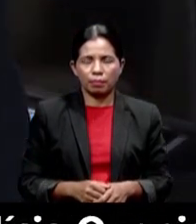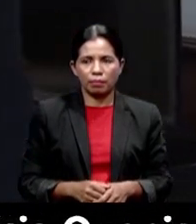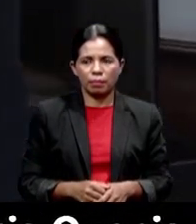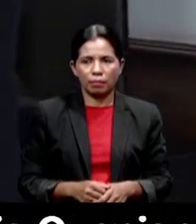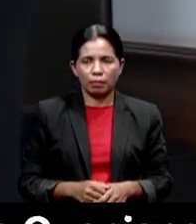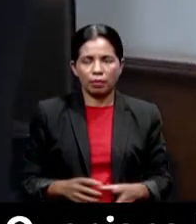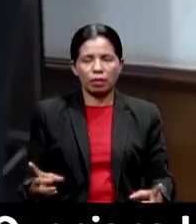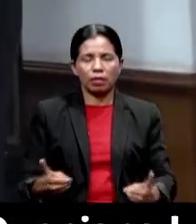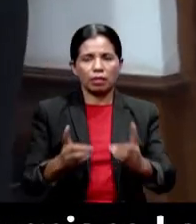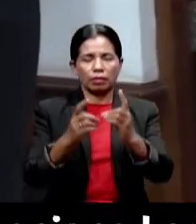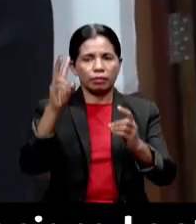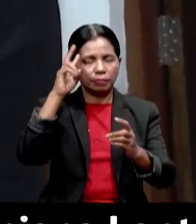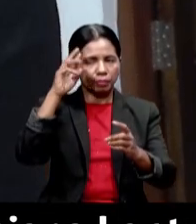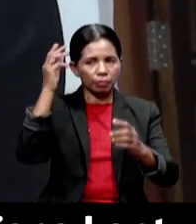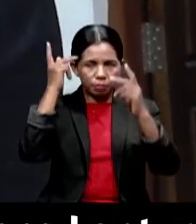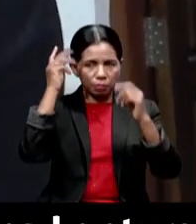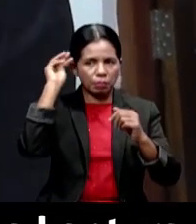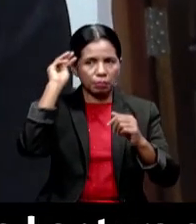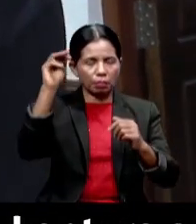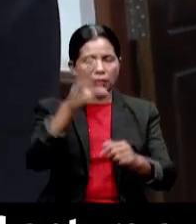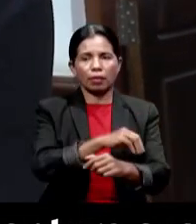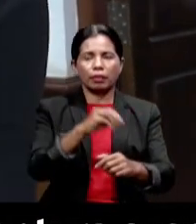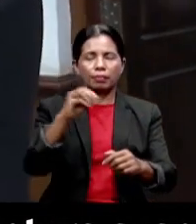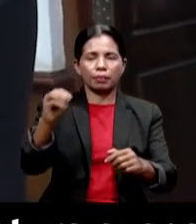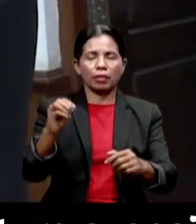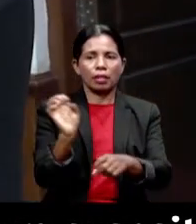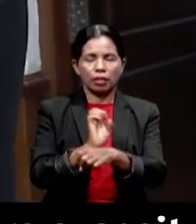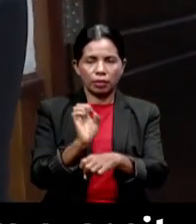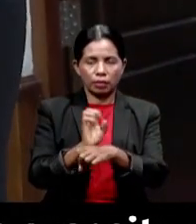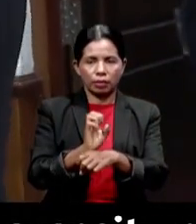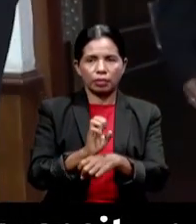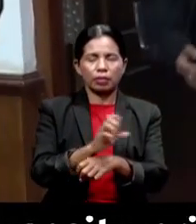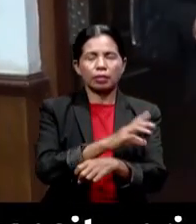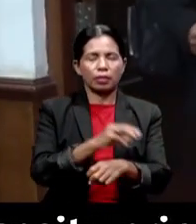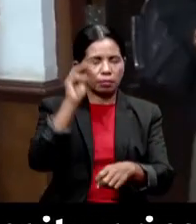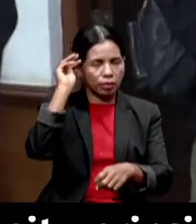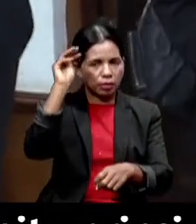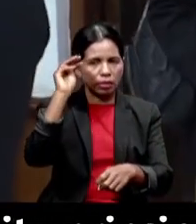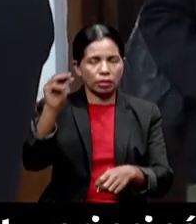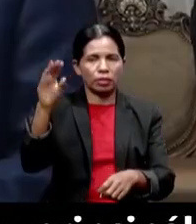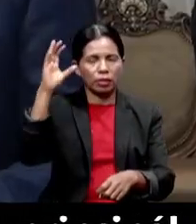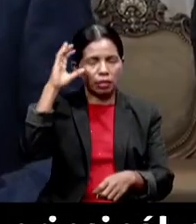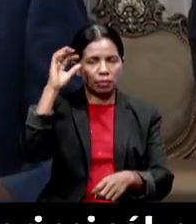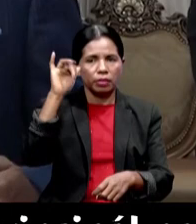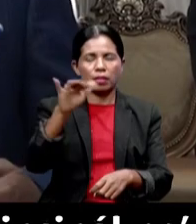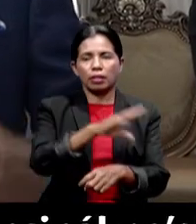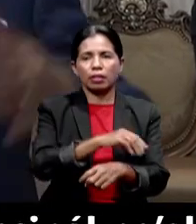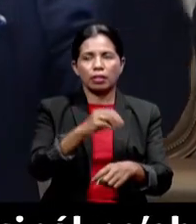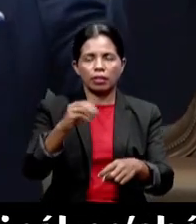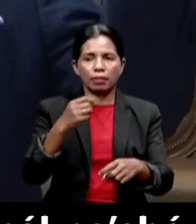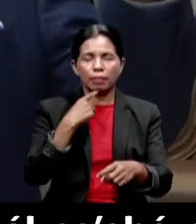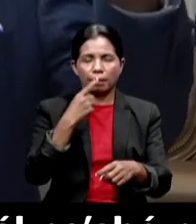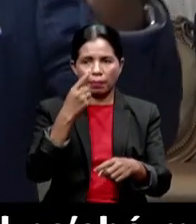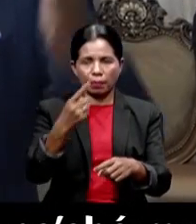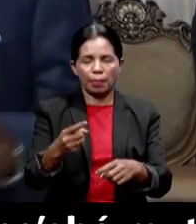Rafanha Soromalo, o vice-primeiro-ministro, no ministro coordenador assunto econômico, no ministro turismo no ambiente, Francisco Calboa de